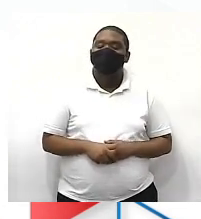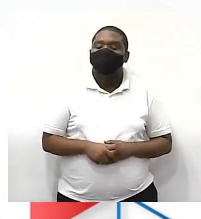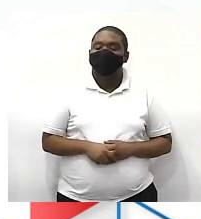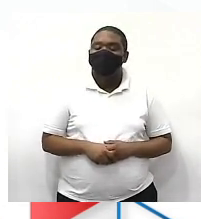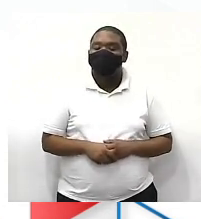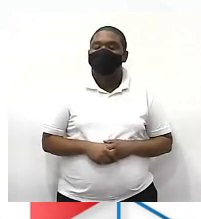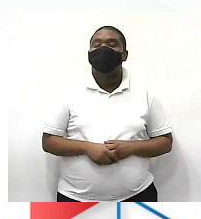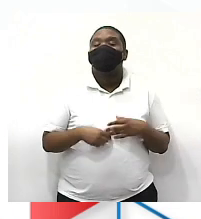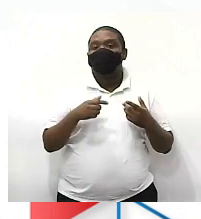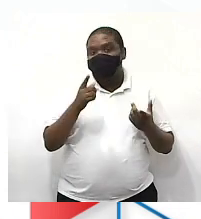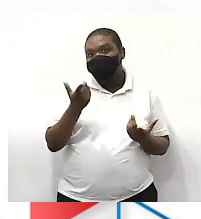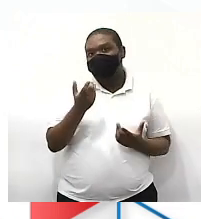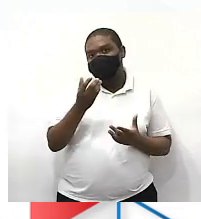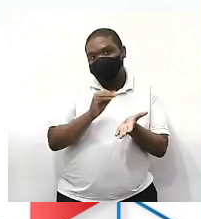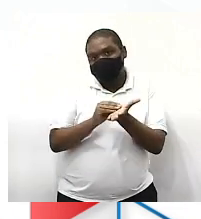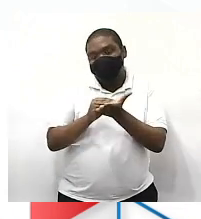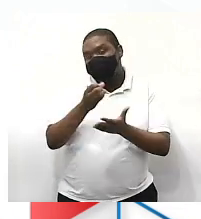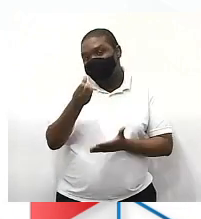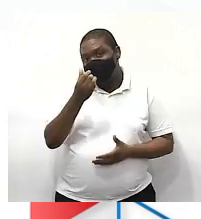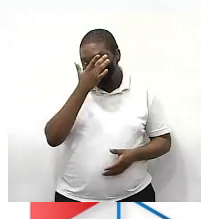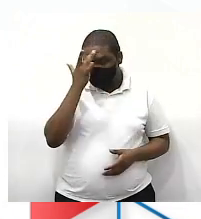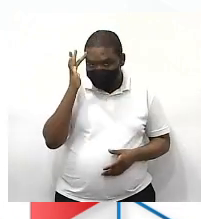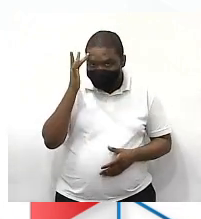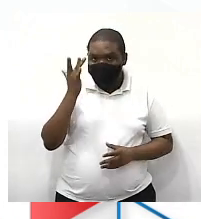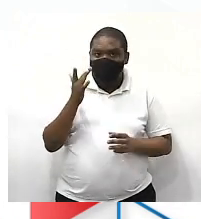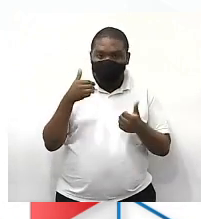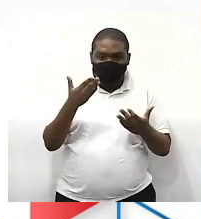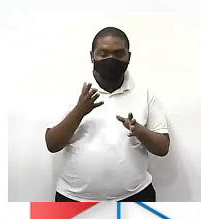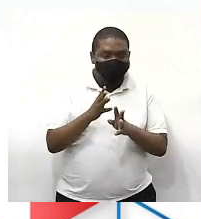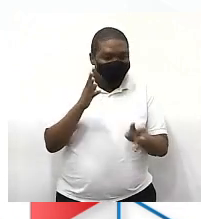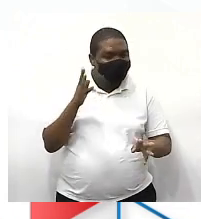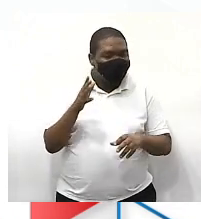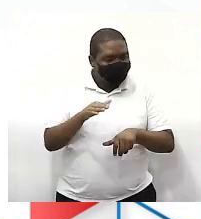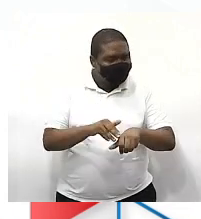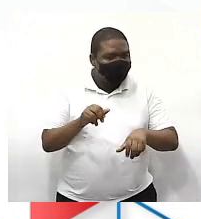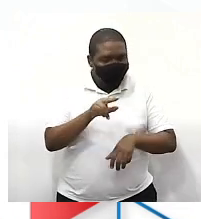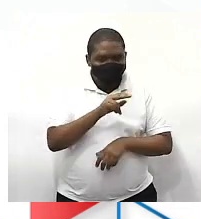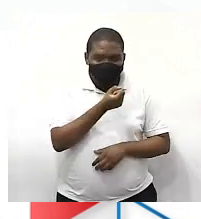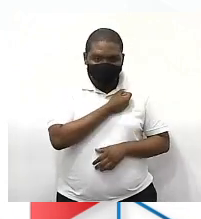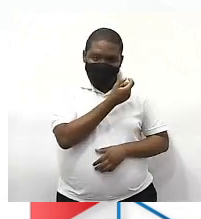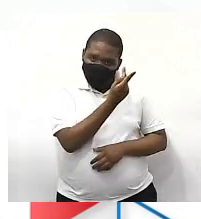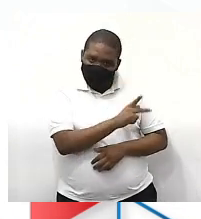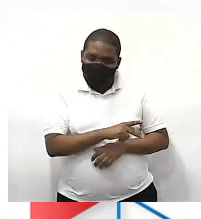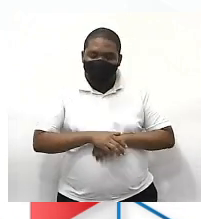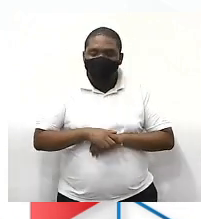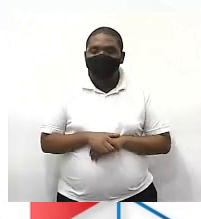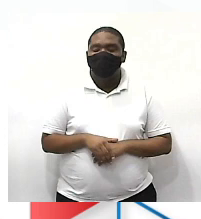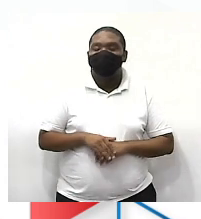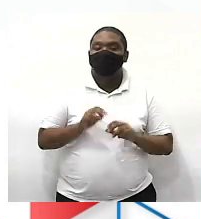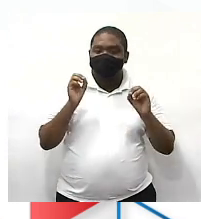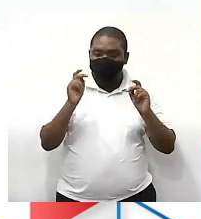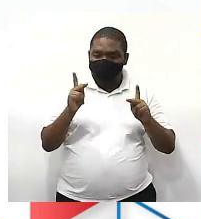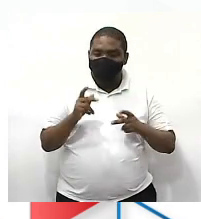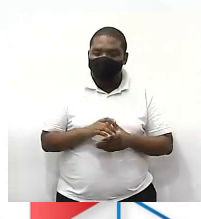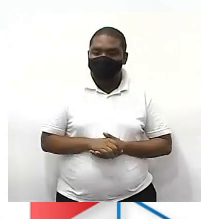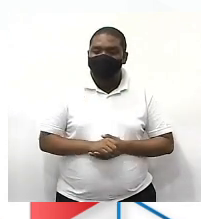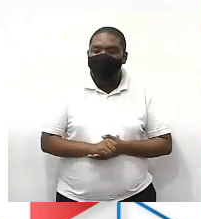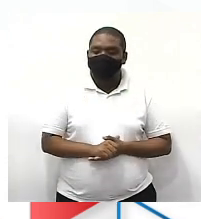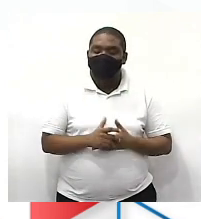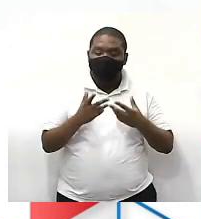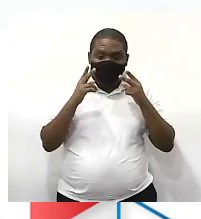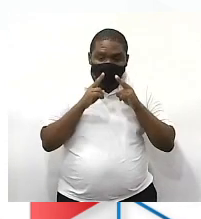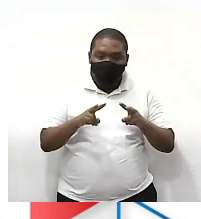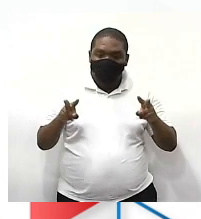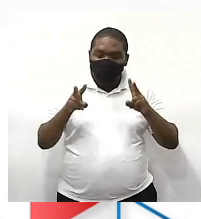no mesmo. Faltam 6 pessoas. Então, a partir disso, Alisson vai ser chamado. Tranquilo, gente? Vamos lá,